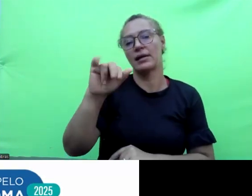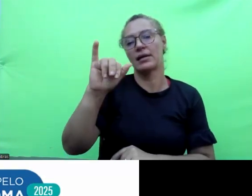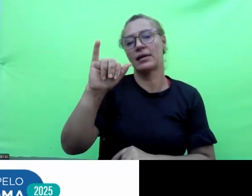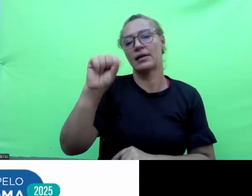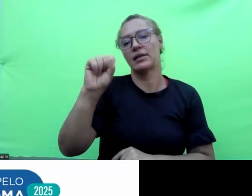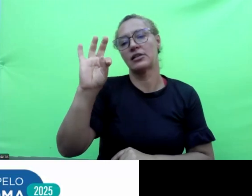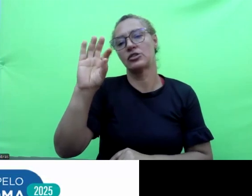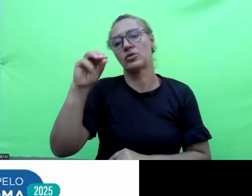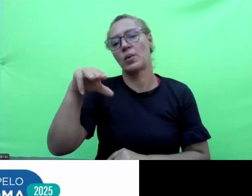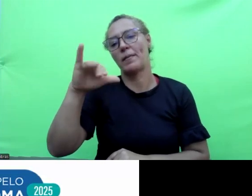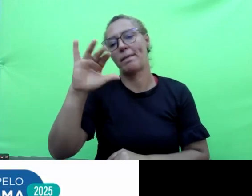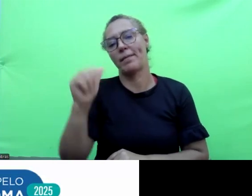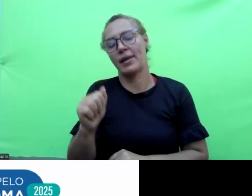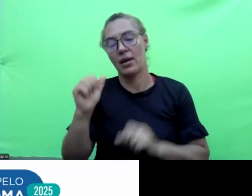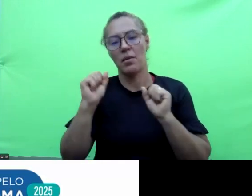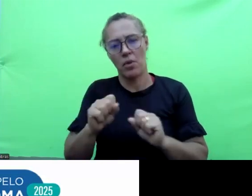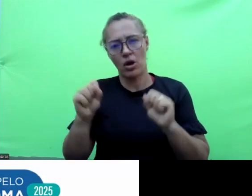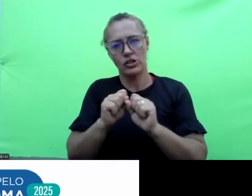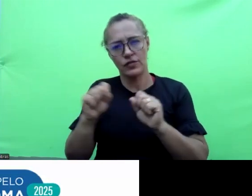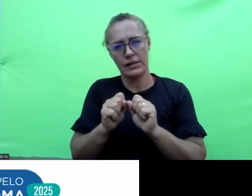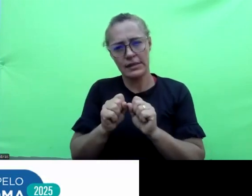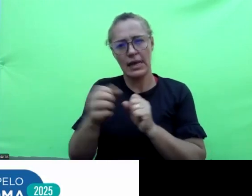ela pode ser feita mais de uma vez.